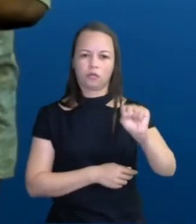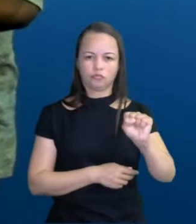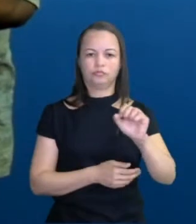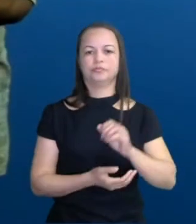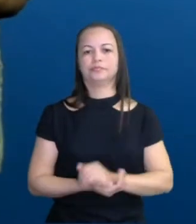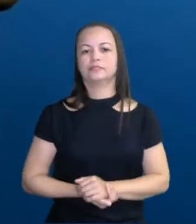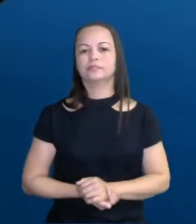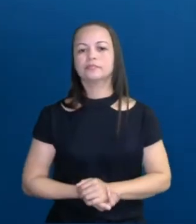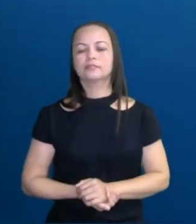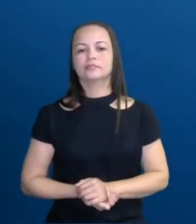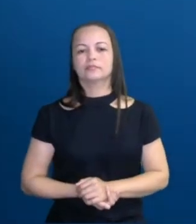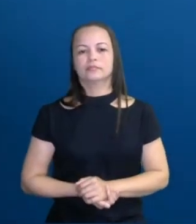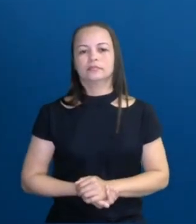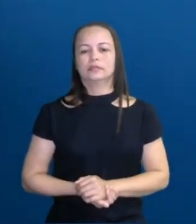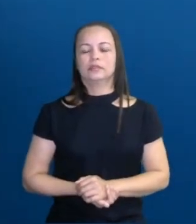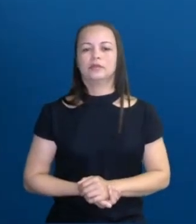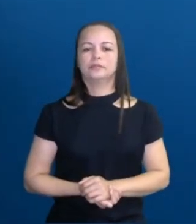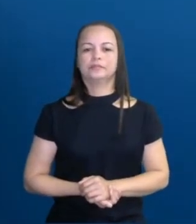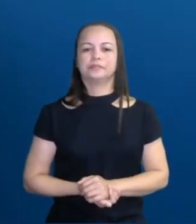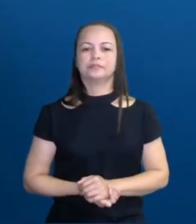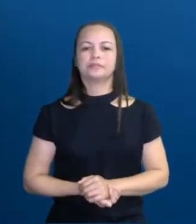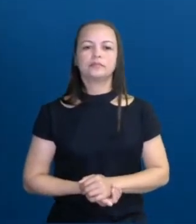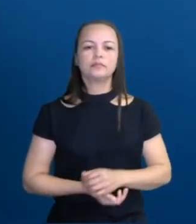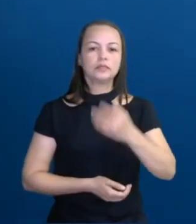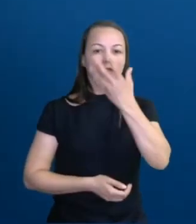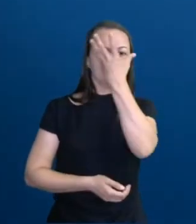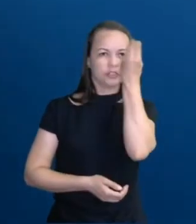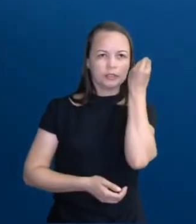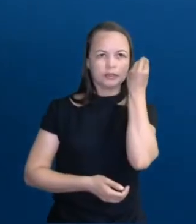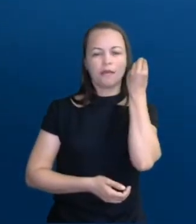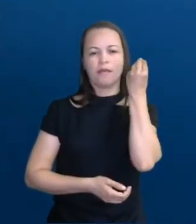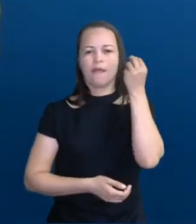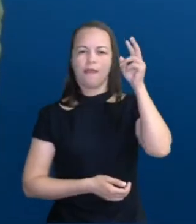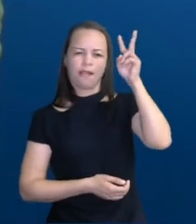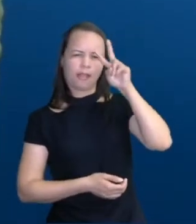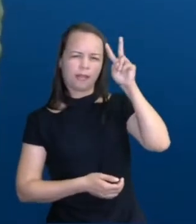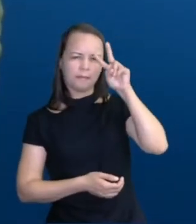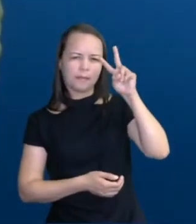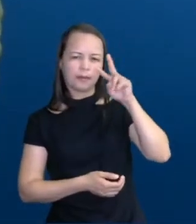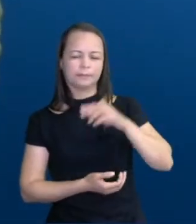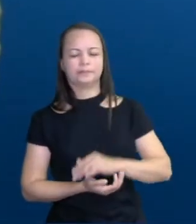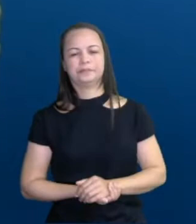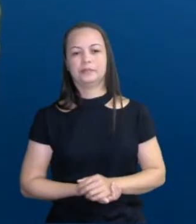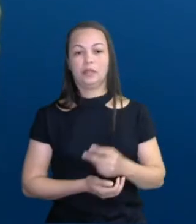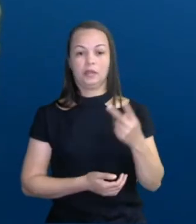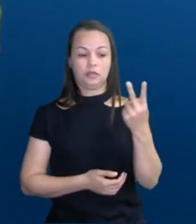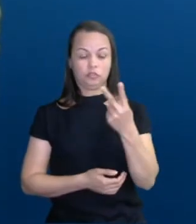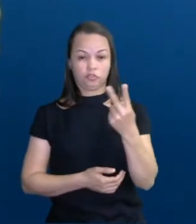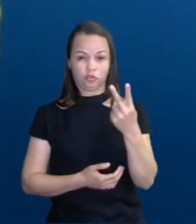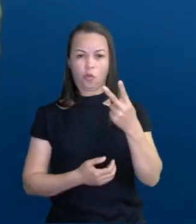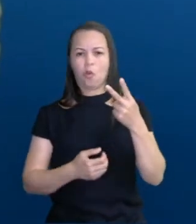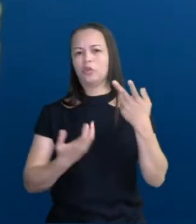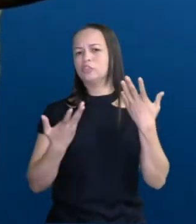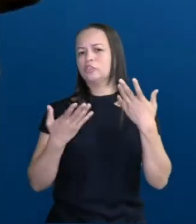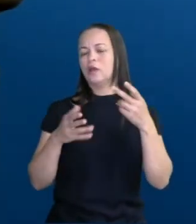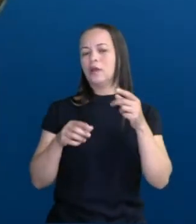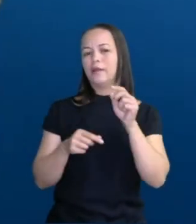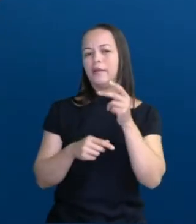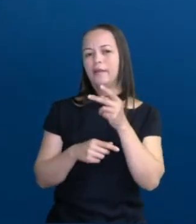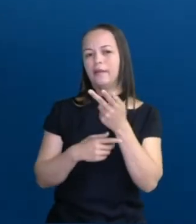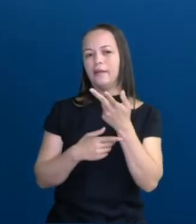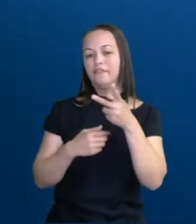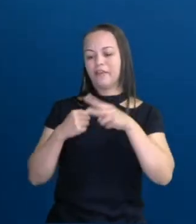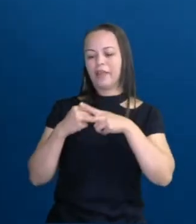continuar é esquecer lembrar esse verbo ele tem algumas pegadinhas